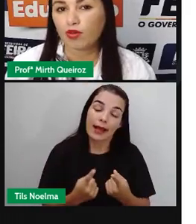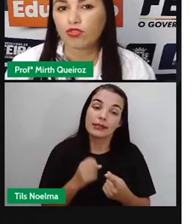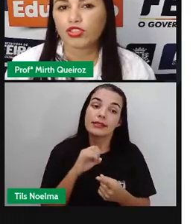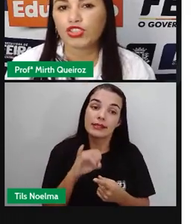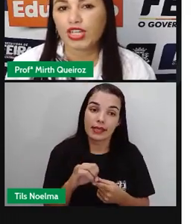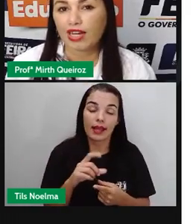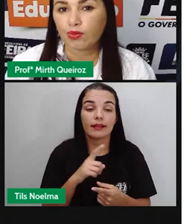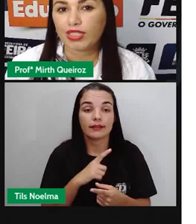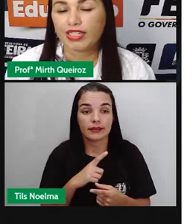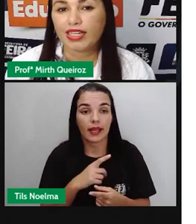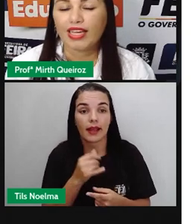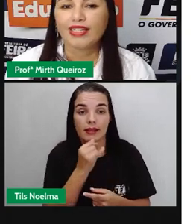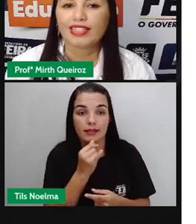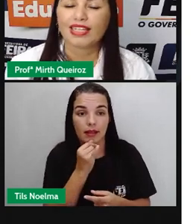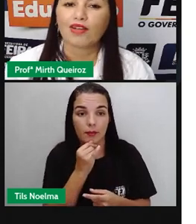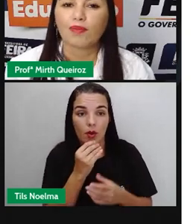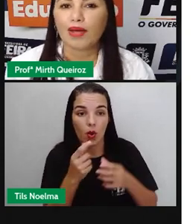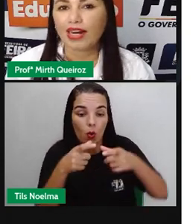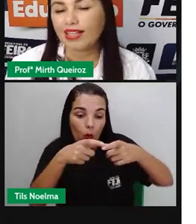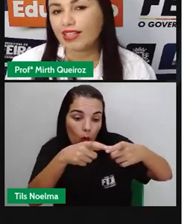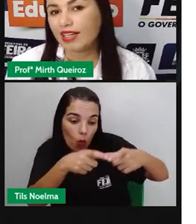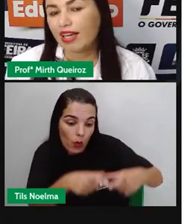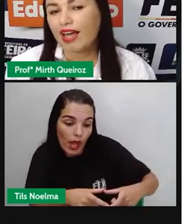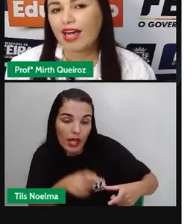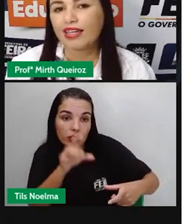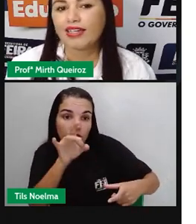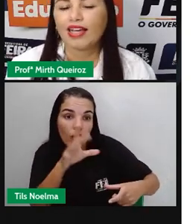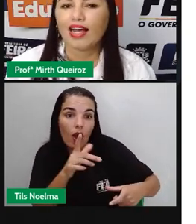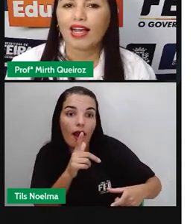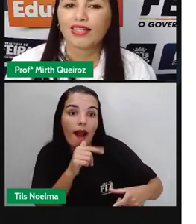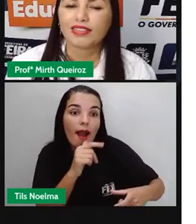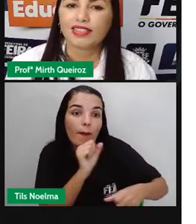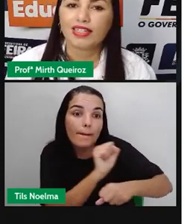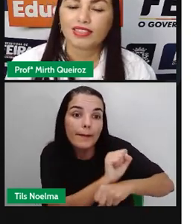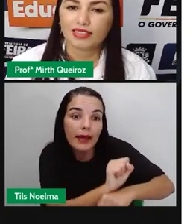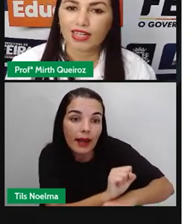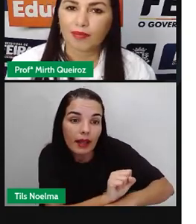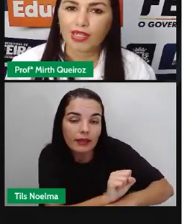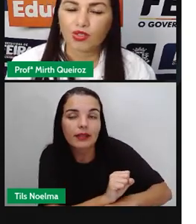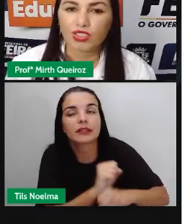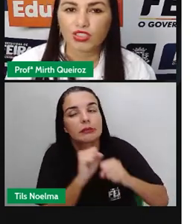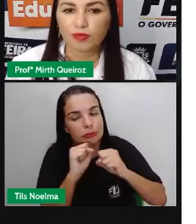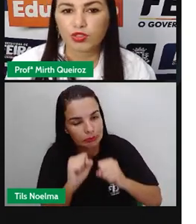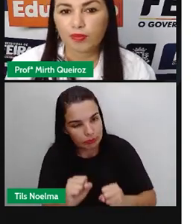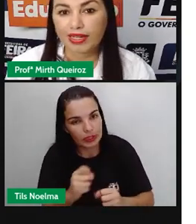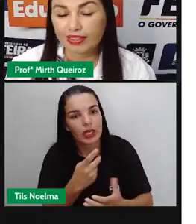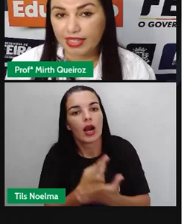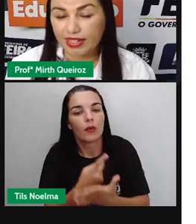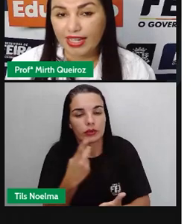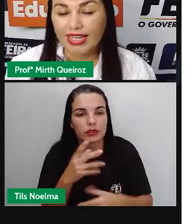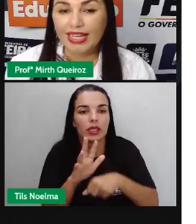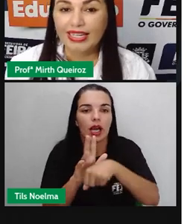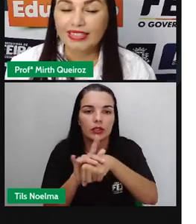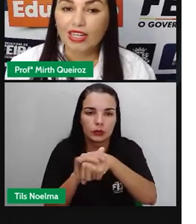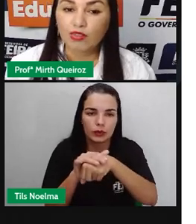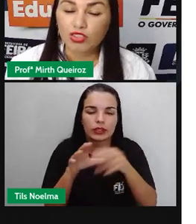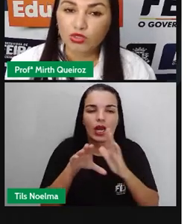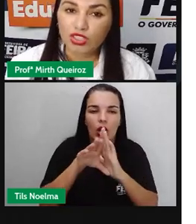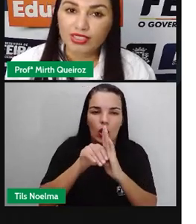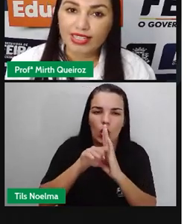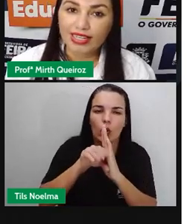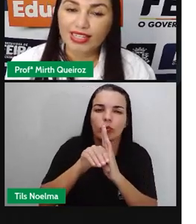em um lugar para se ter uma fonte de água ali e essa água parada aí a a incidência será maior desse tipo de bactéria